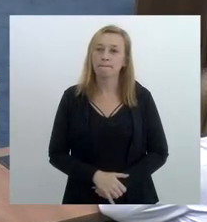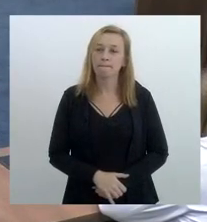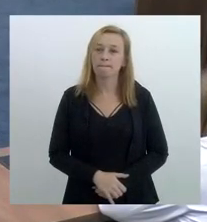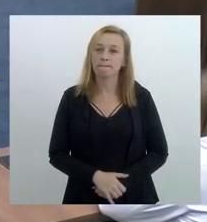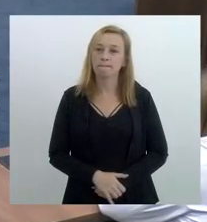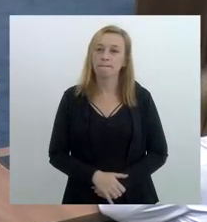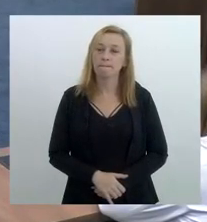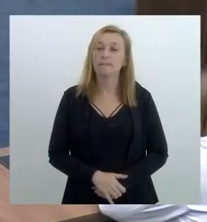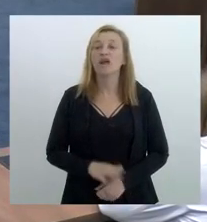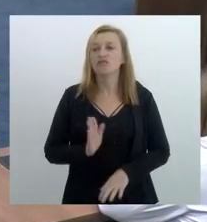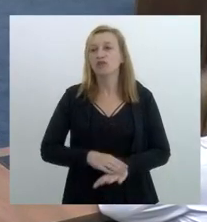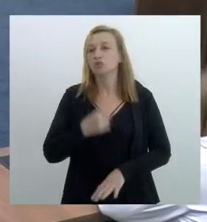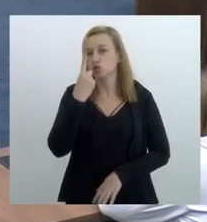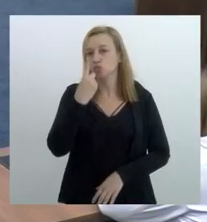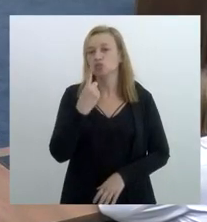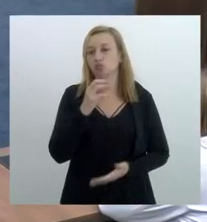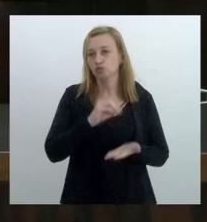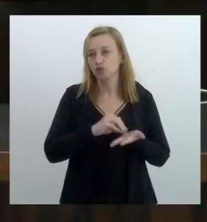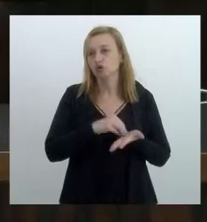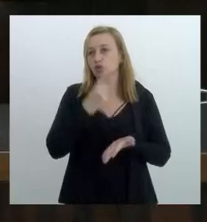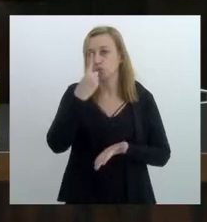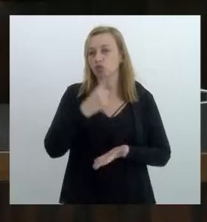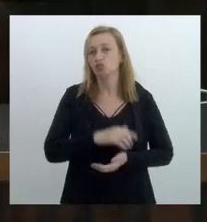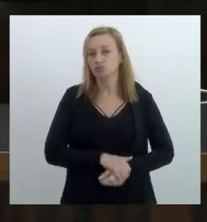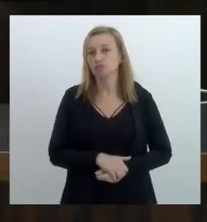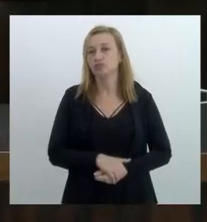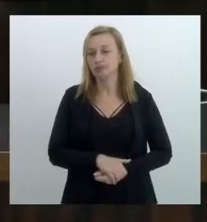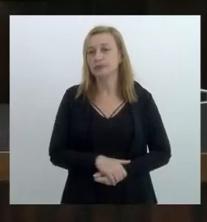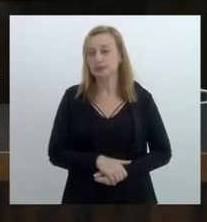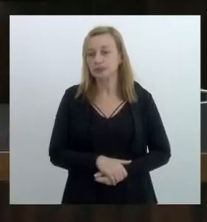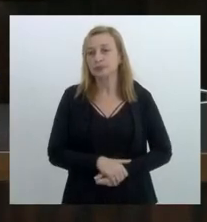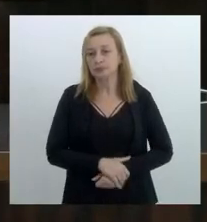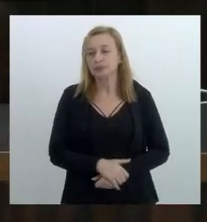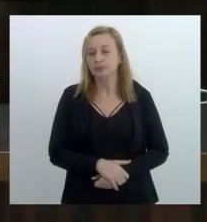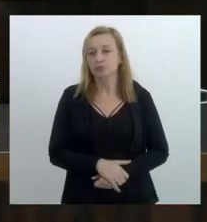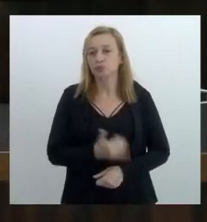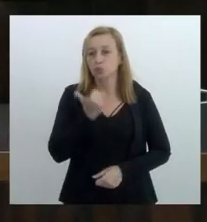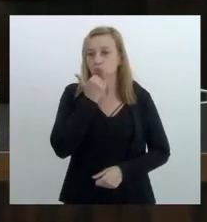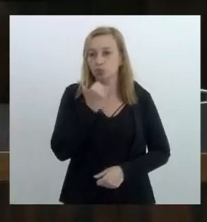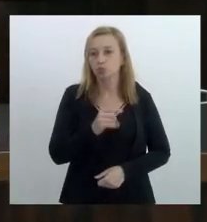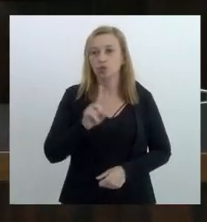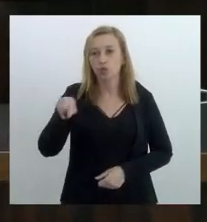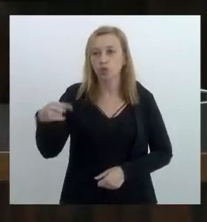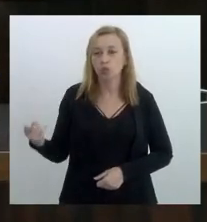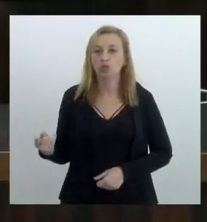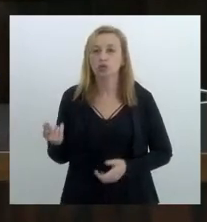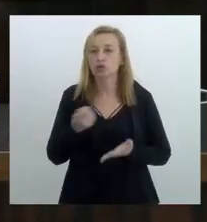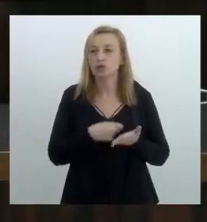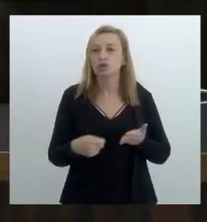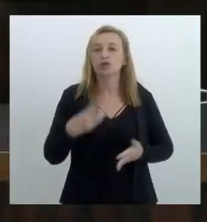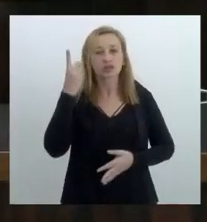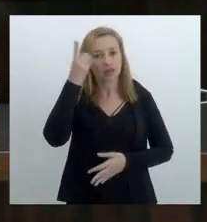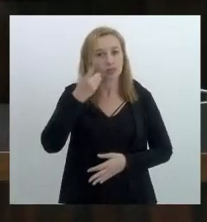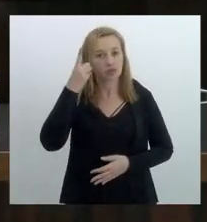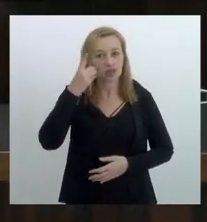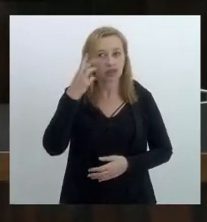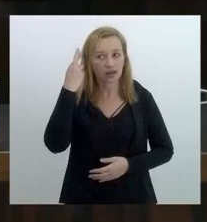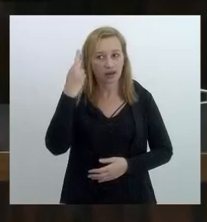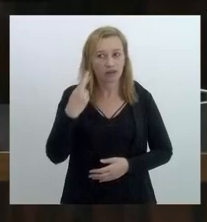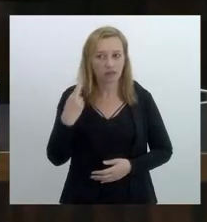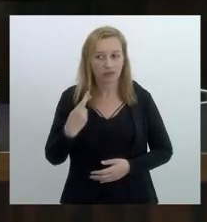Ah, não, ainda falta mais um, né? São três, falta mais um, desculpe. Então, o próximo inscrito é a deputada